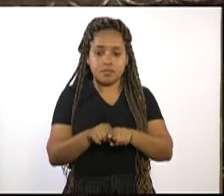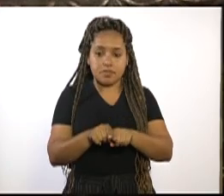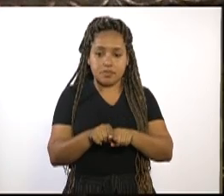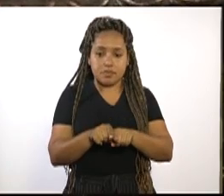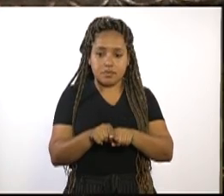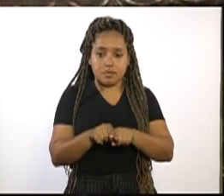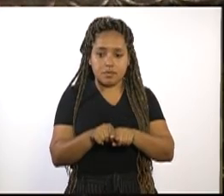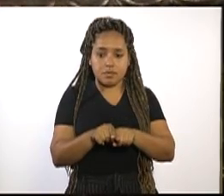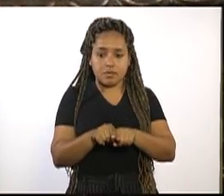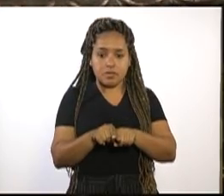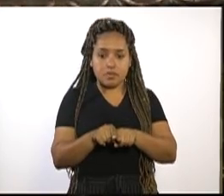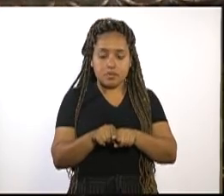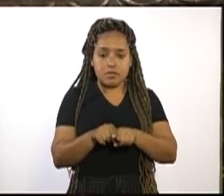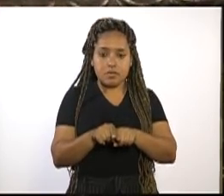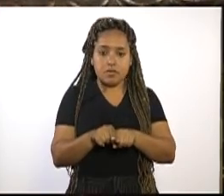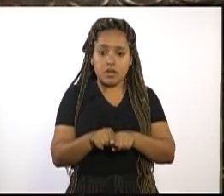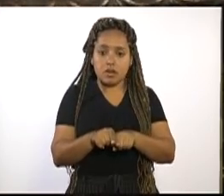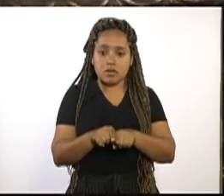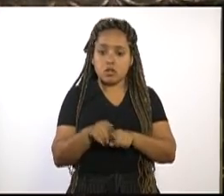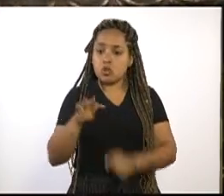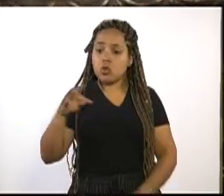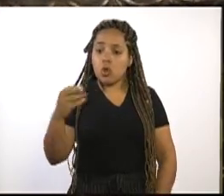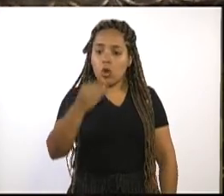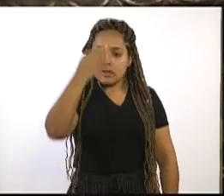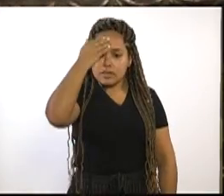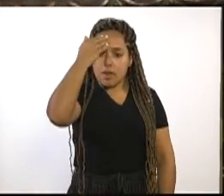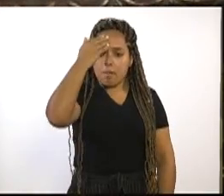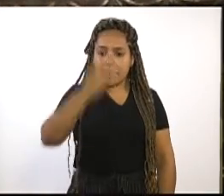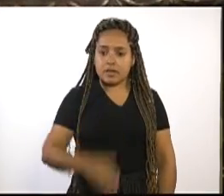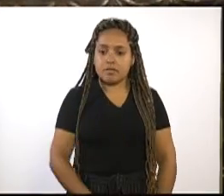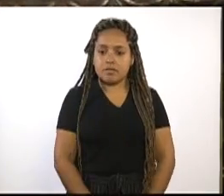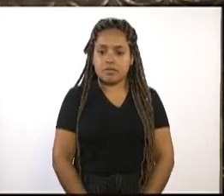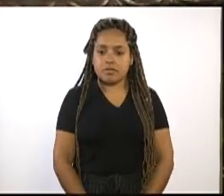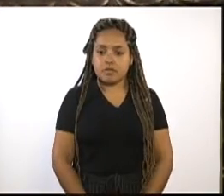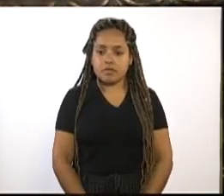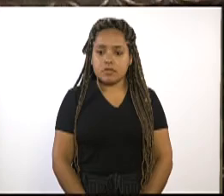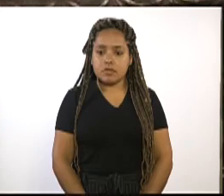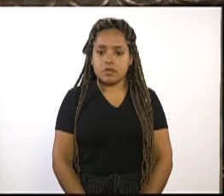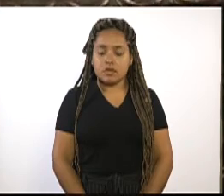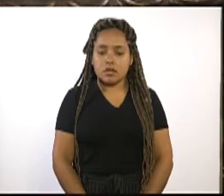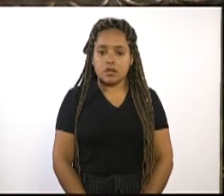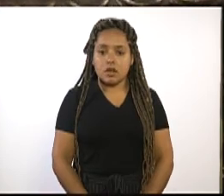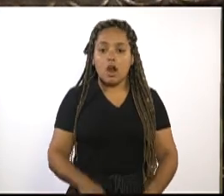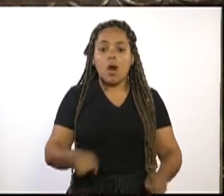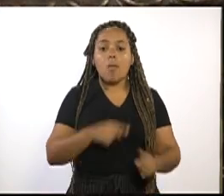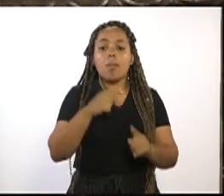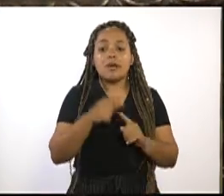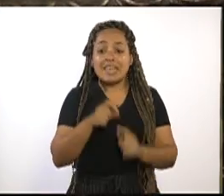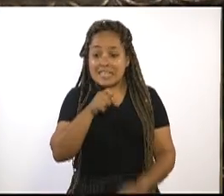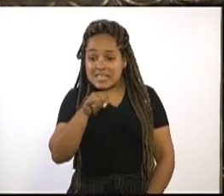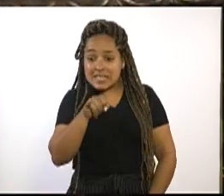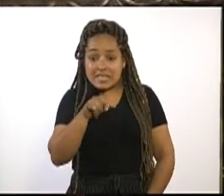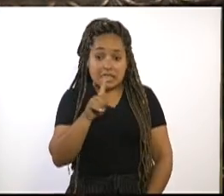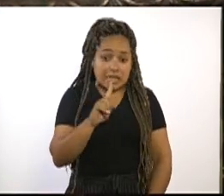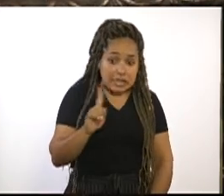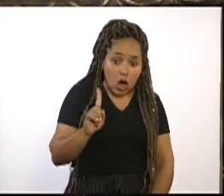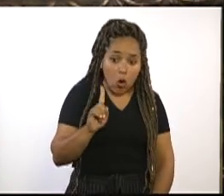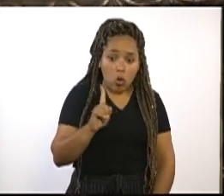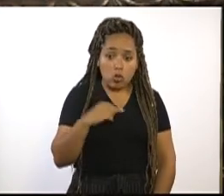esse posicionamento, porque senão a gente vive o